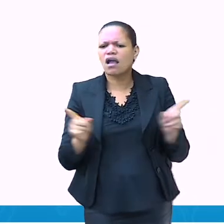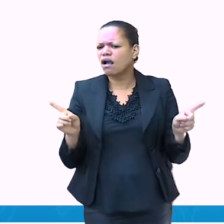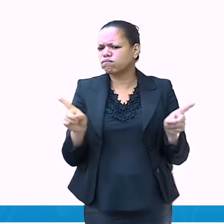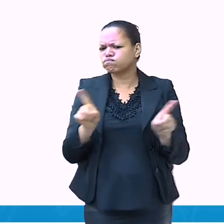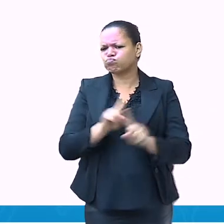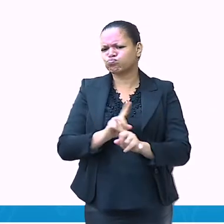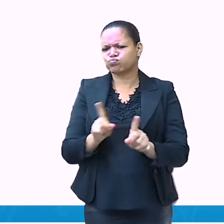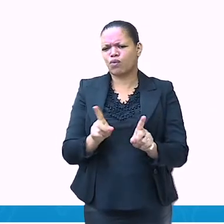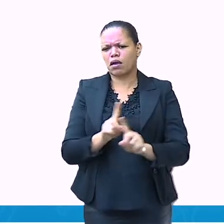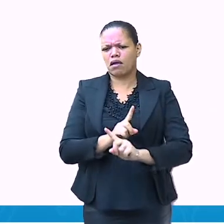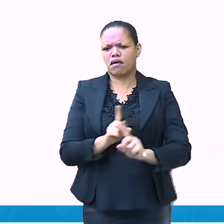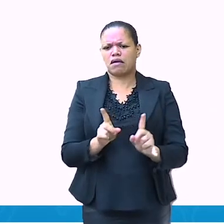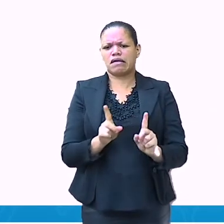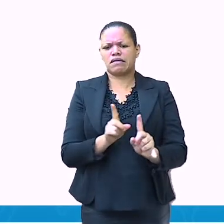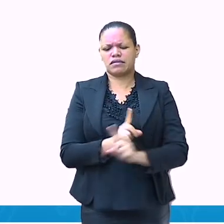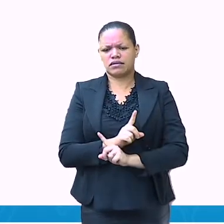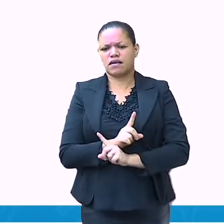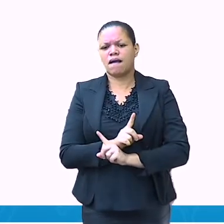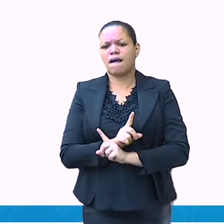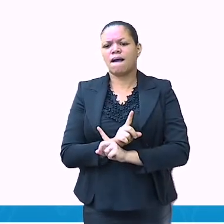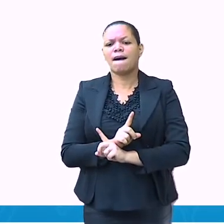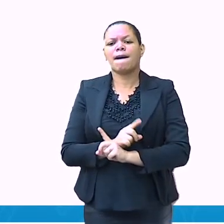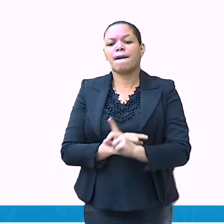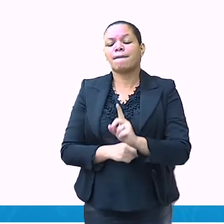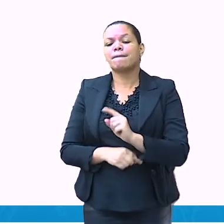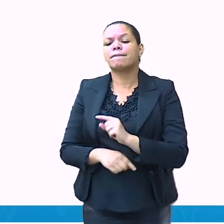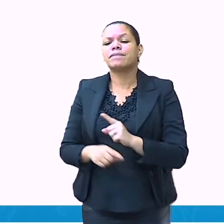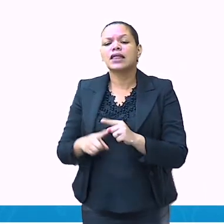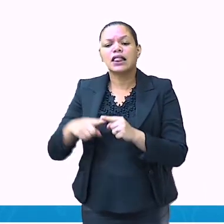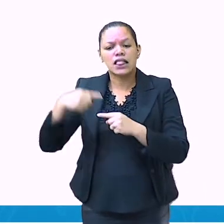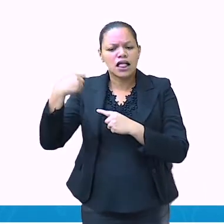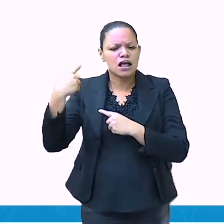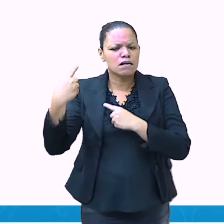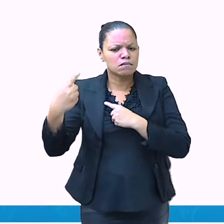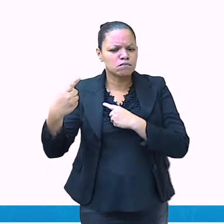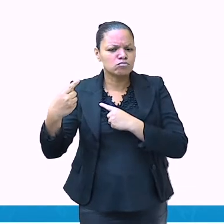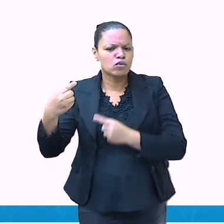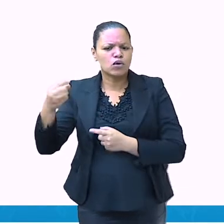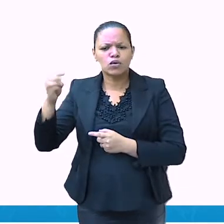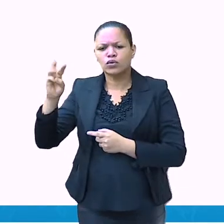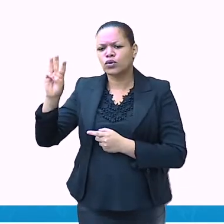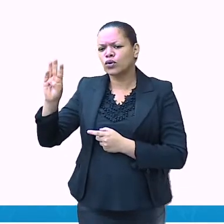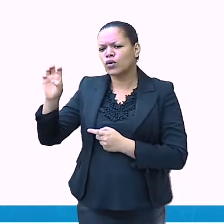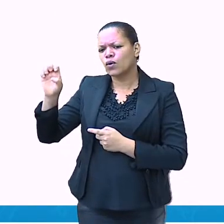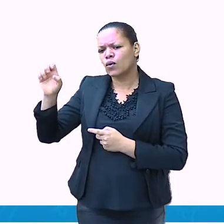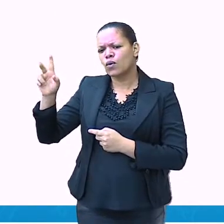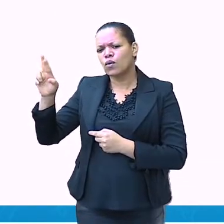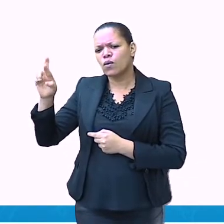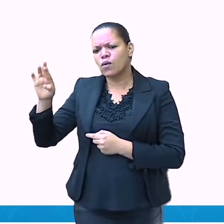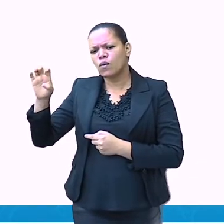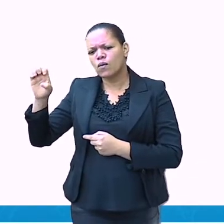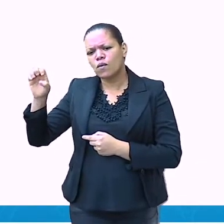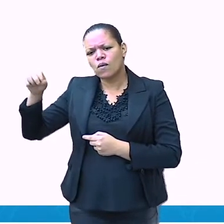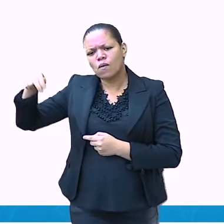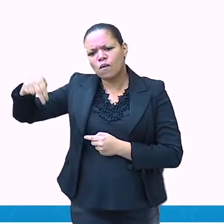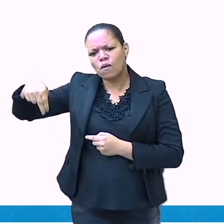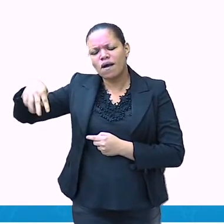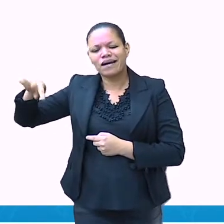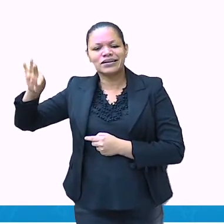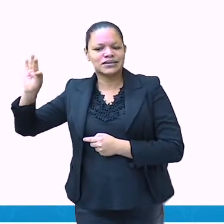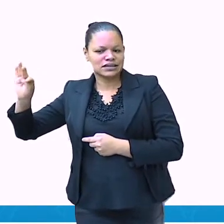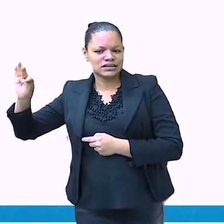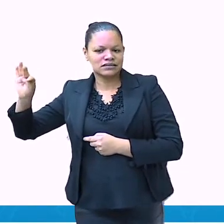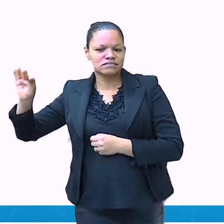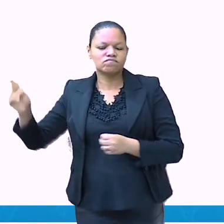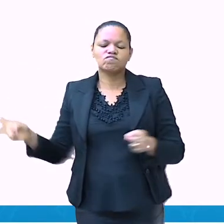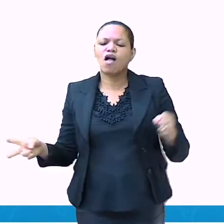They were not. They weren't. Observaram? Não é tão